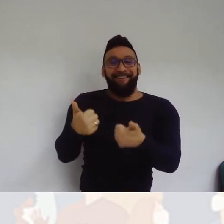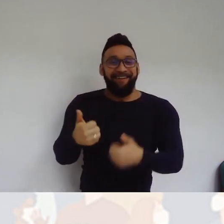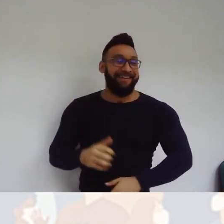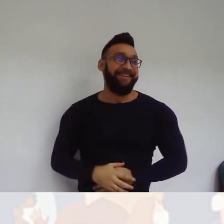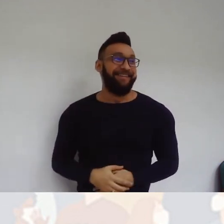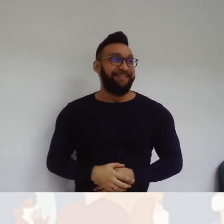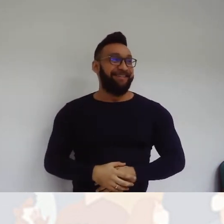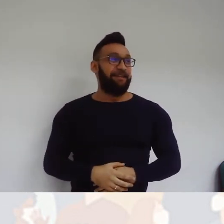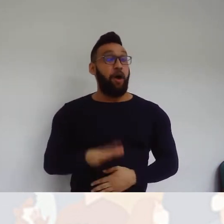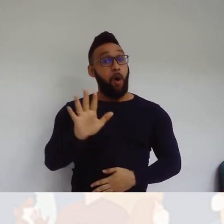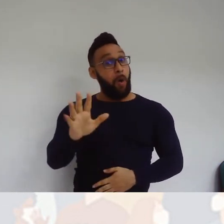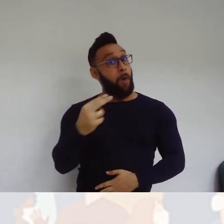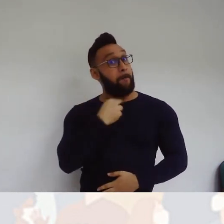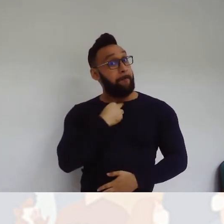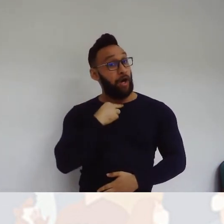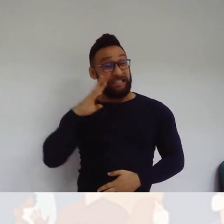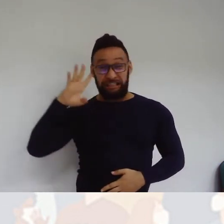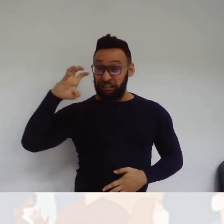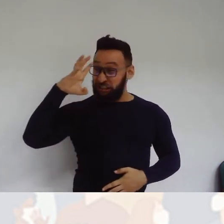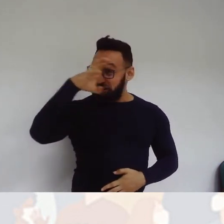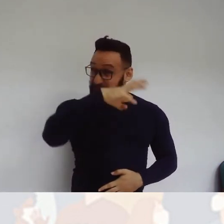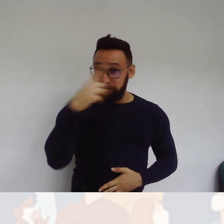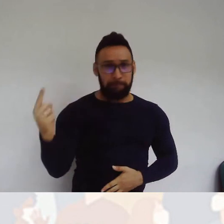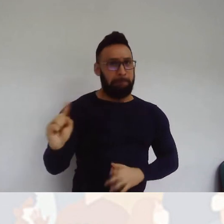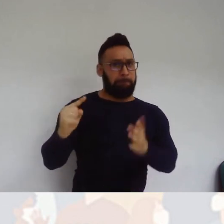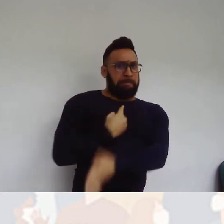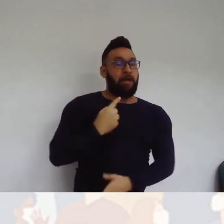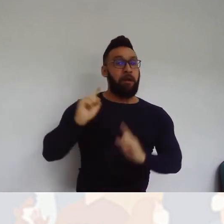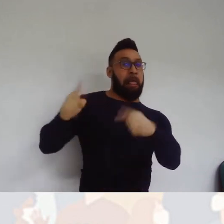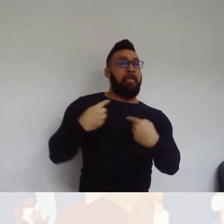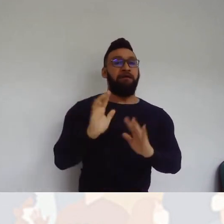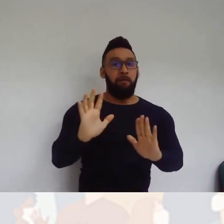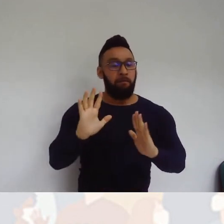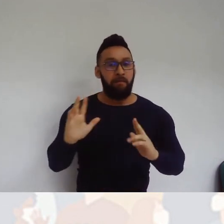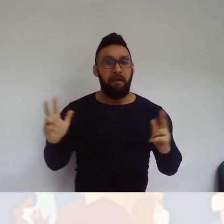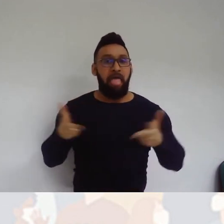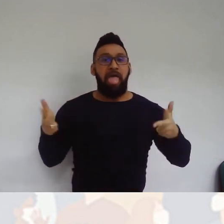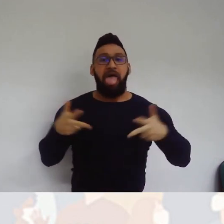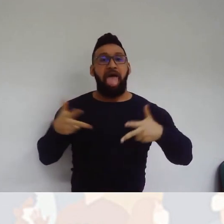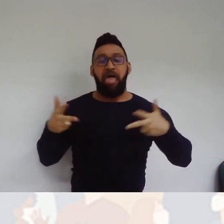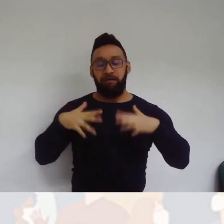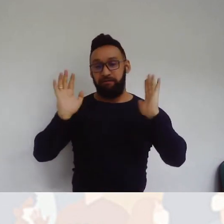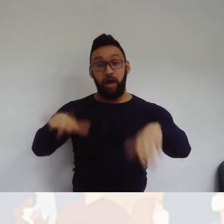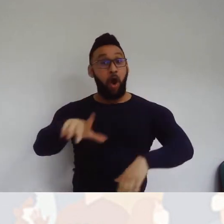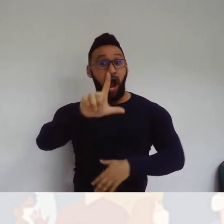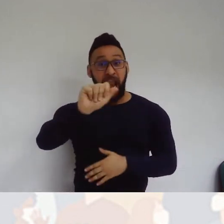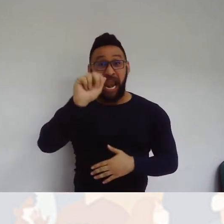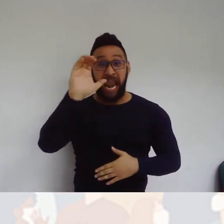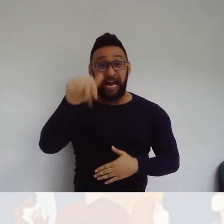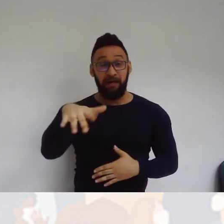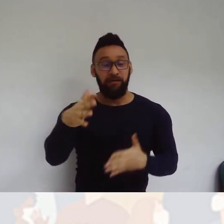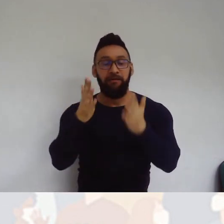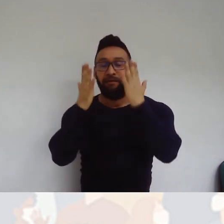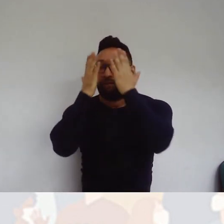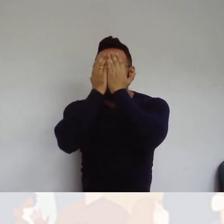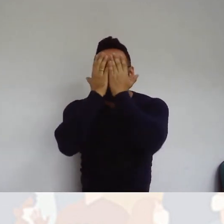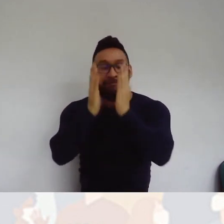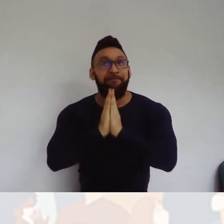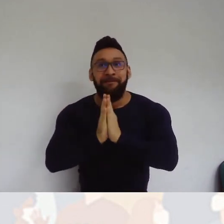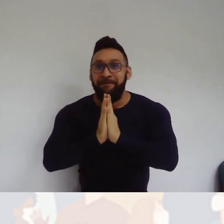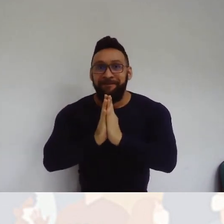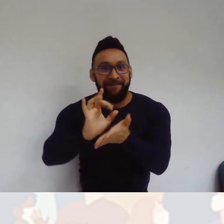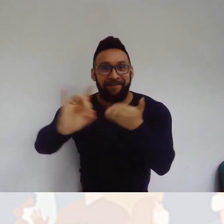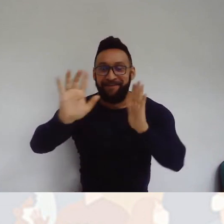fazer nenhuma pergunta difícil demais, pelo amor de Deus. Não, eu vim agradecer. Não vá falar de Lacan. Não, eu vim agradecer